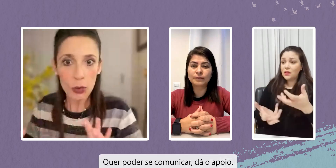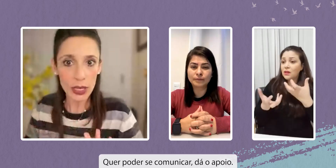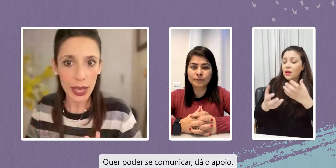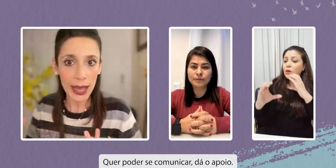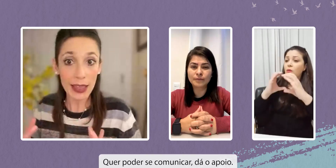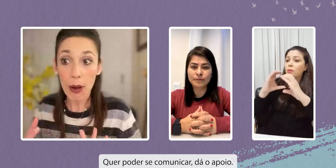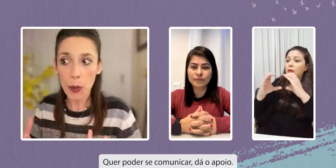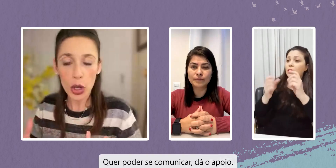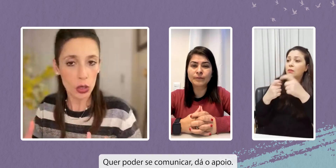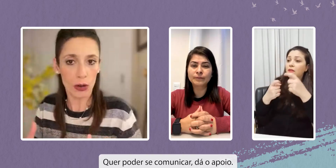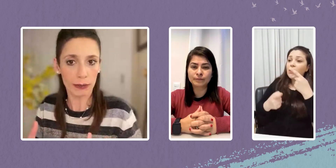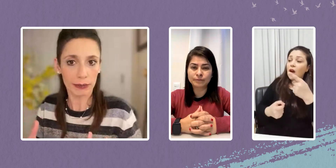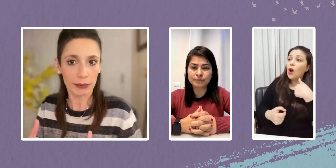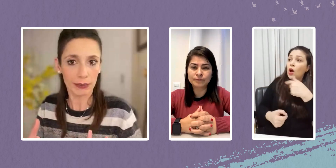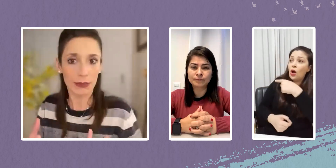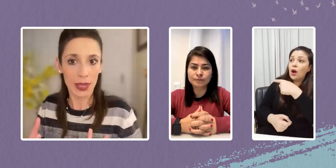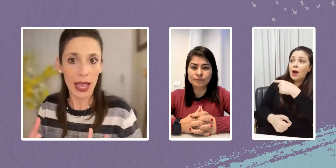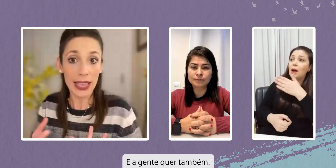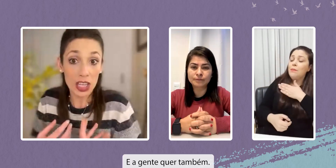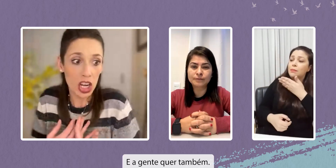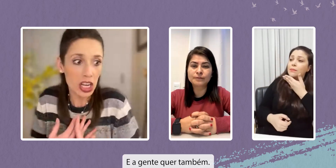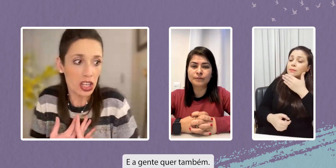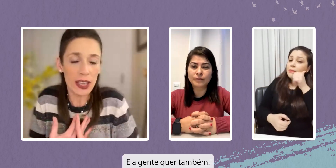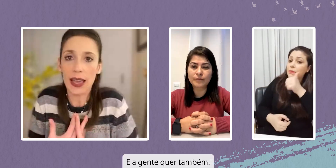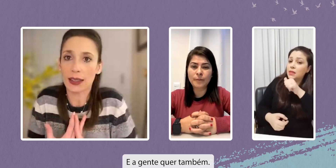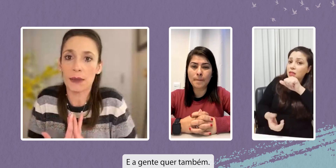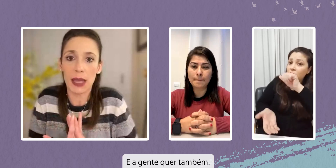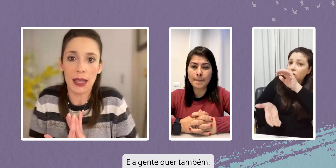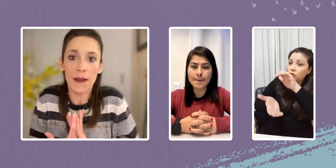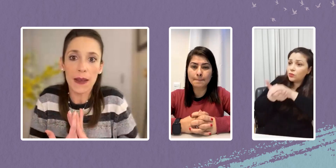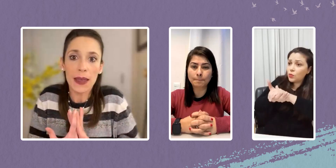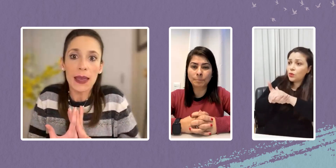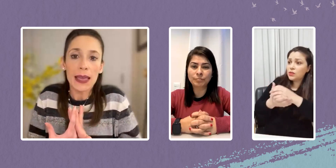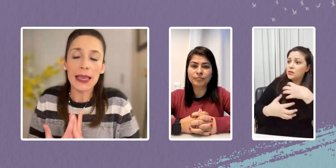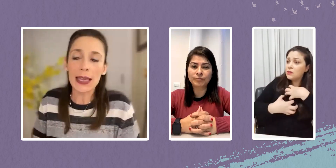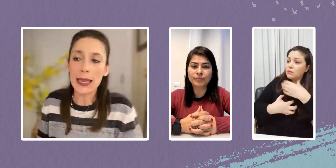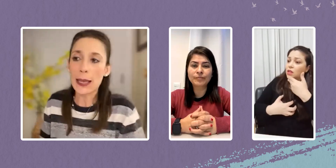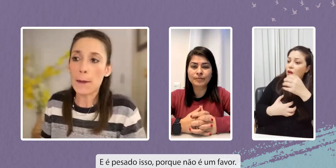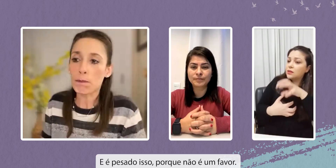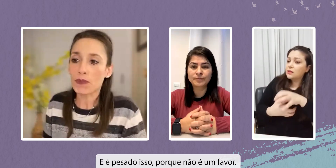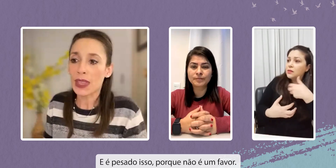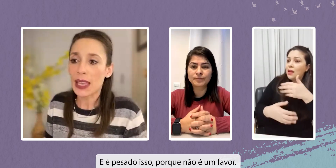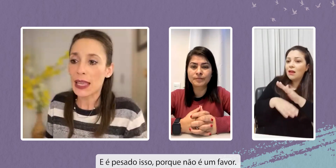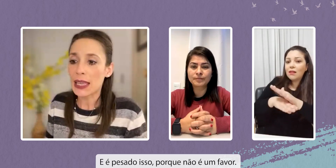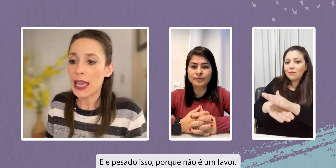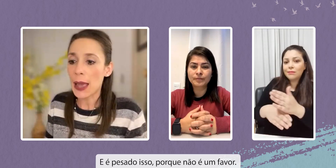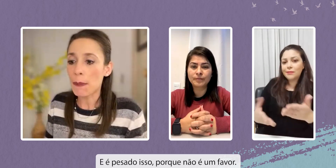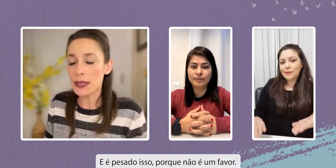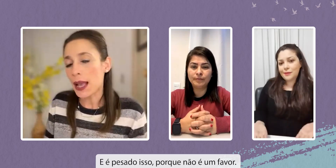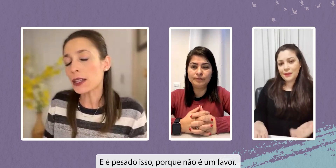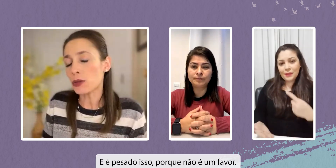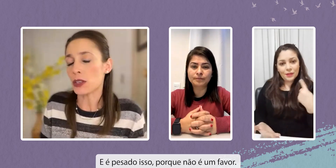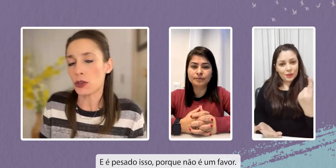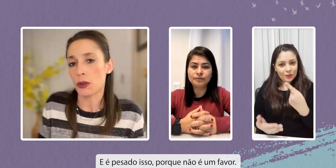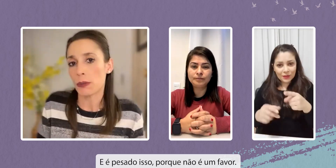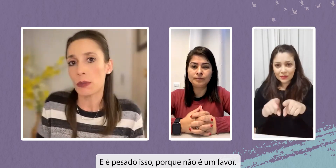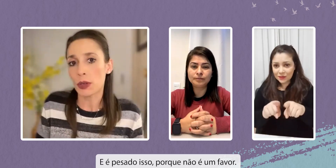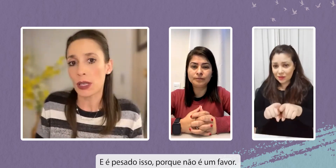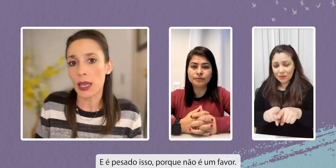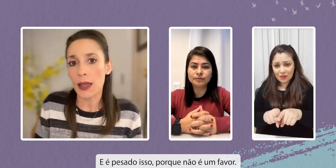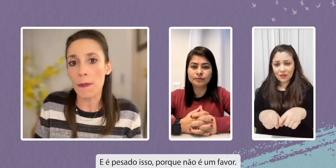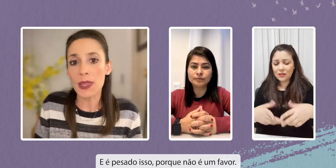poder se comunicar, dar o apoio, né? E a gente quer também. E, e é pesado